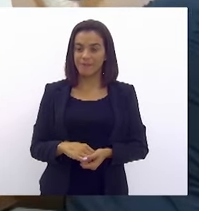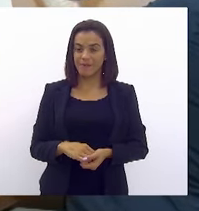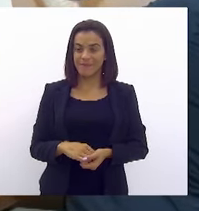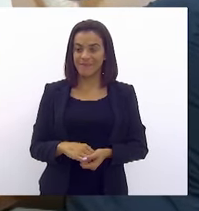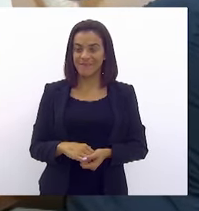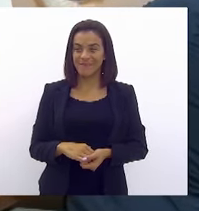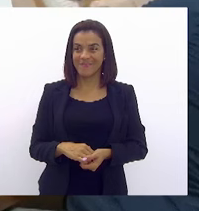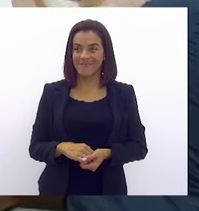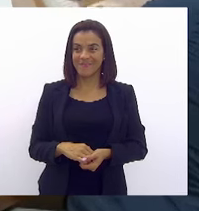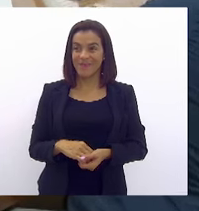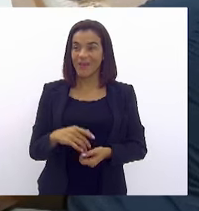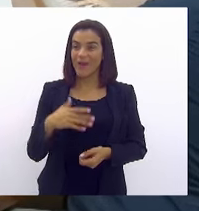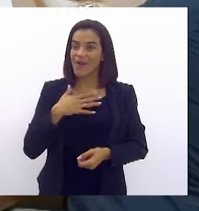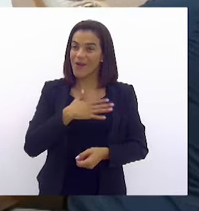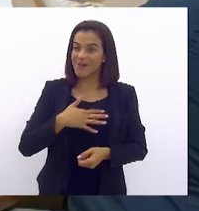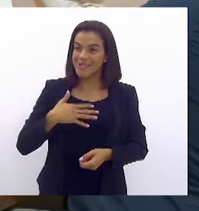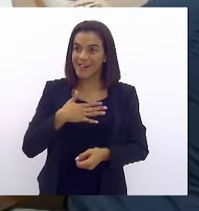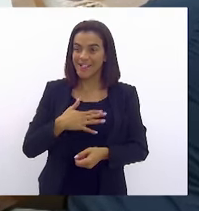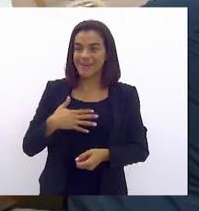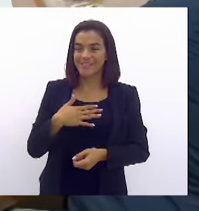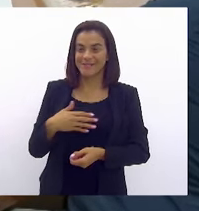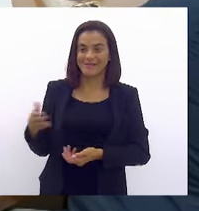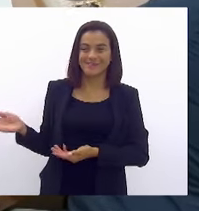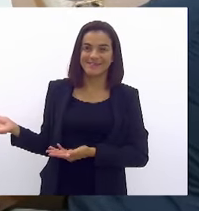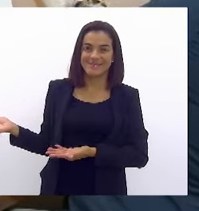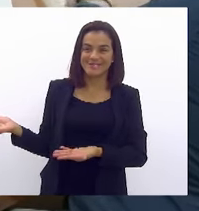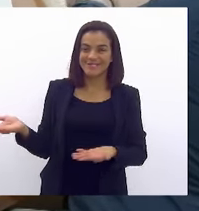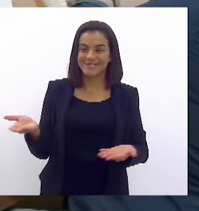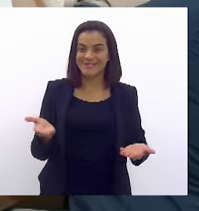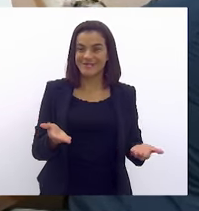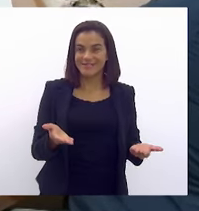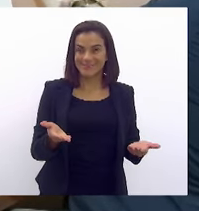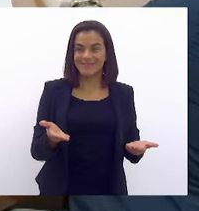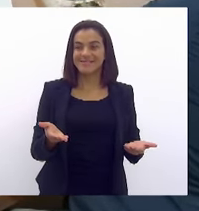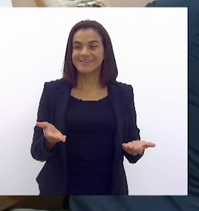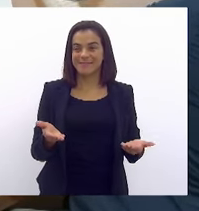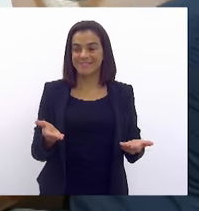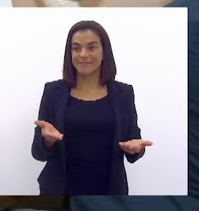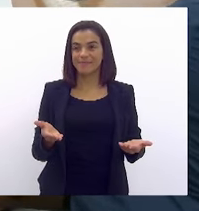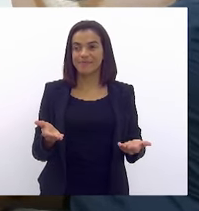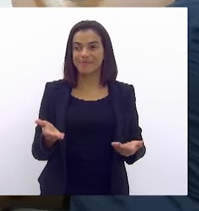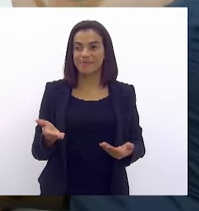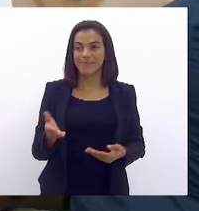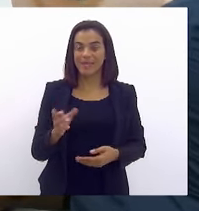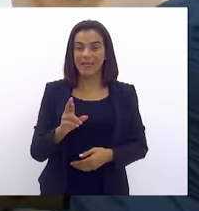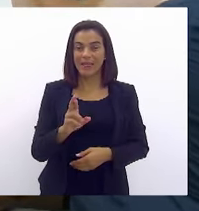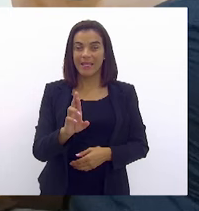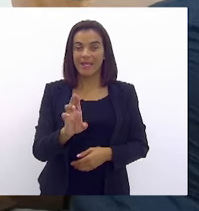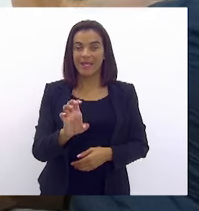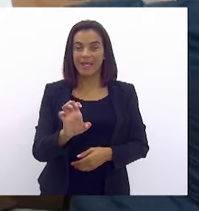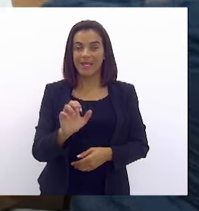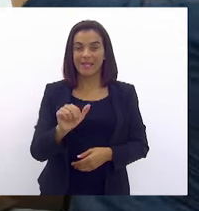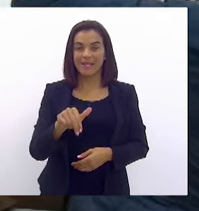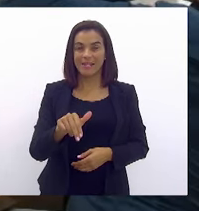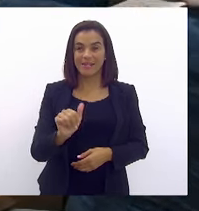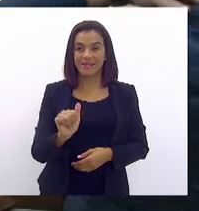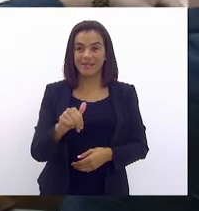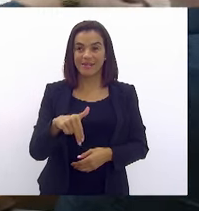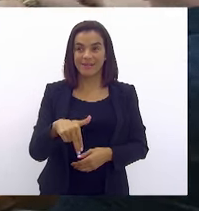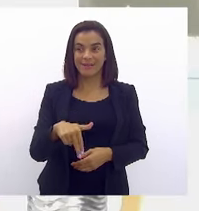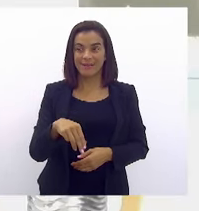Gostaria de chamar aqui para frase da sua palavra, Renan Martins.